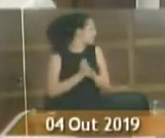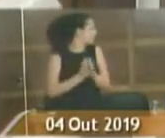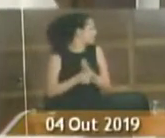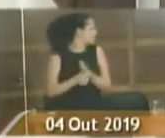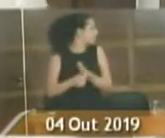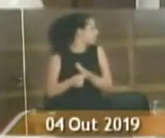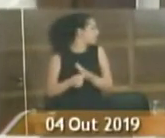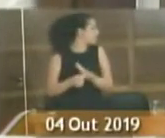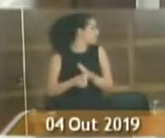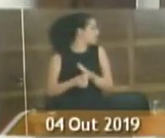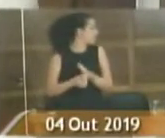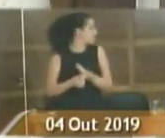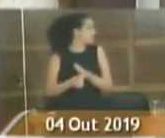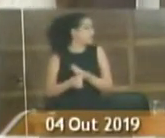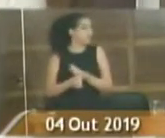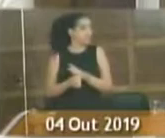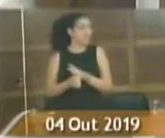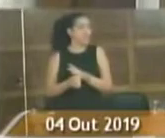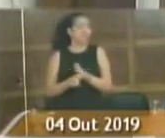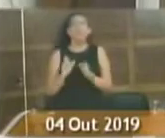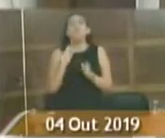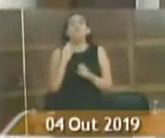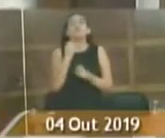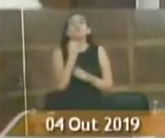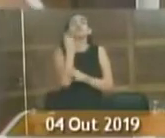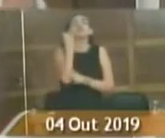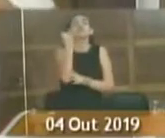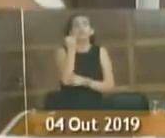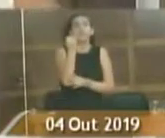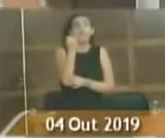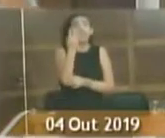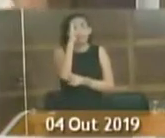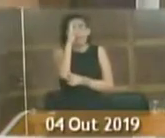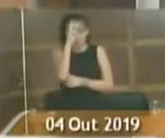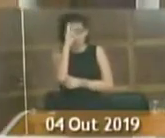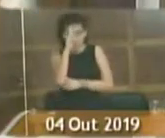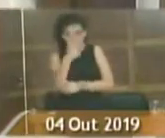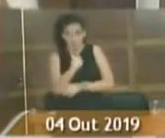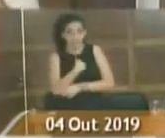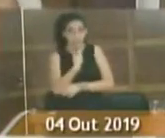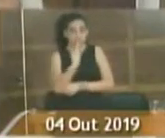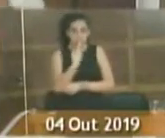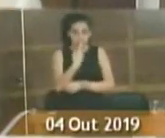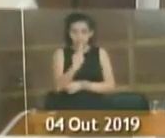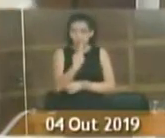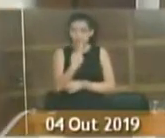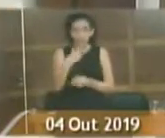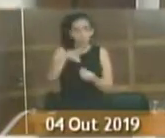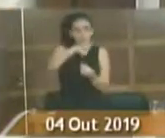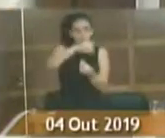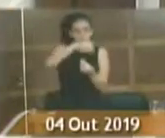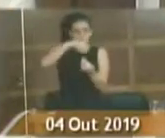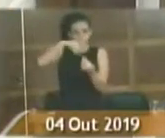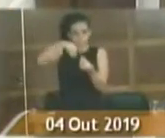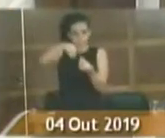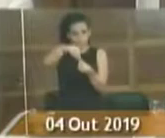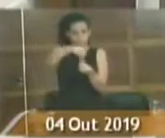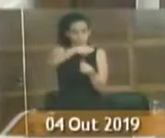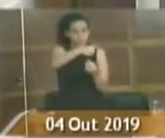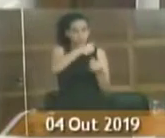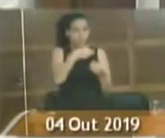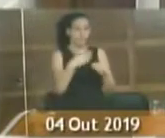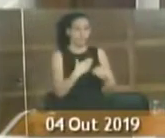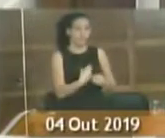Eu vou falar isso agora. Então, o que é importante também? Lembra que a tia falou que esse fungo, ele está lá no